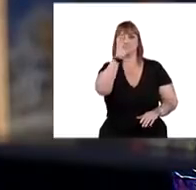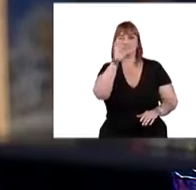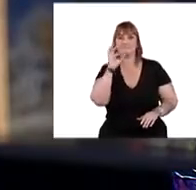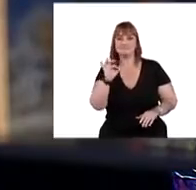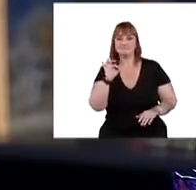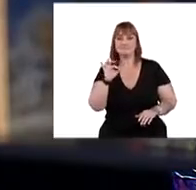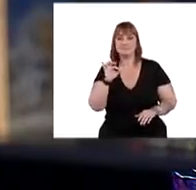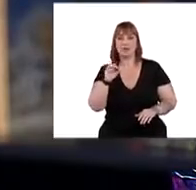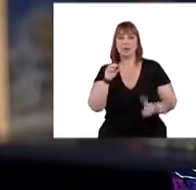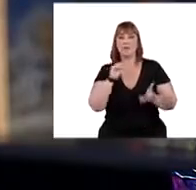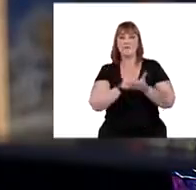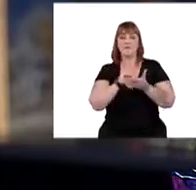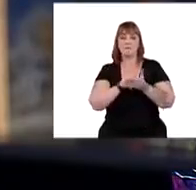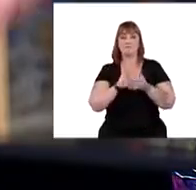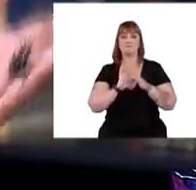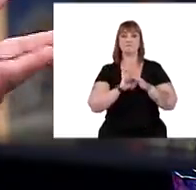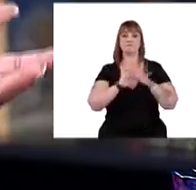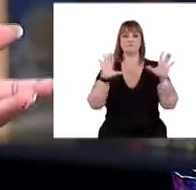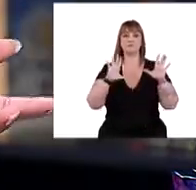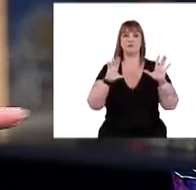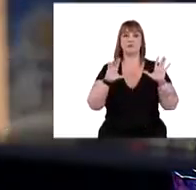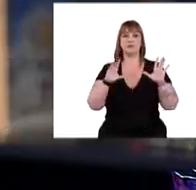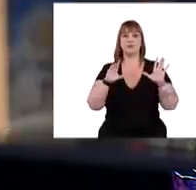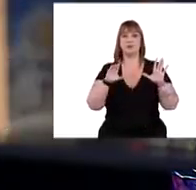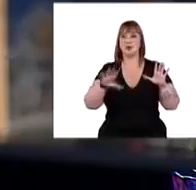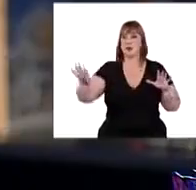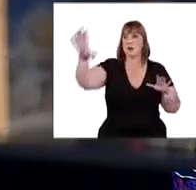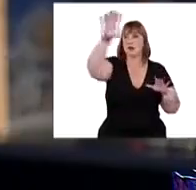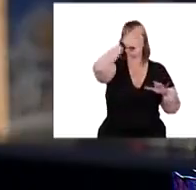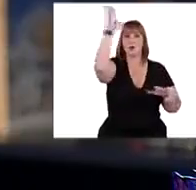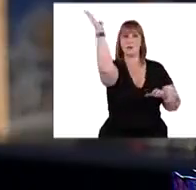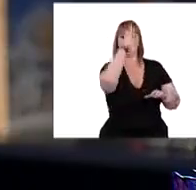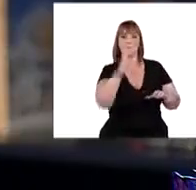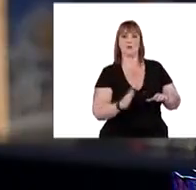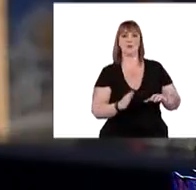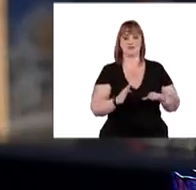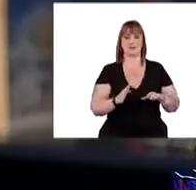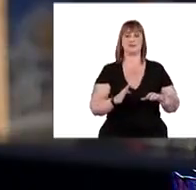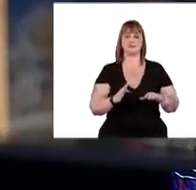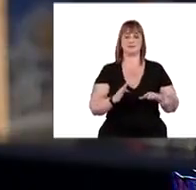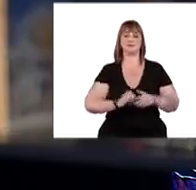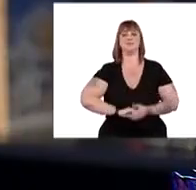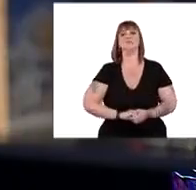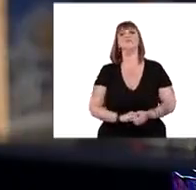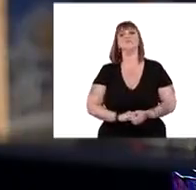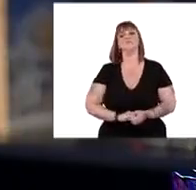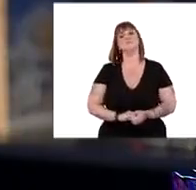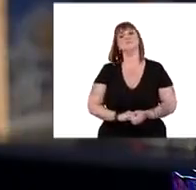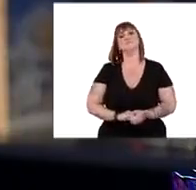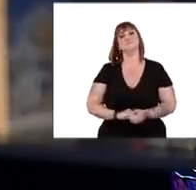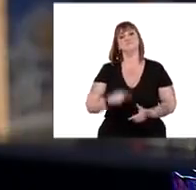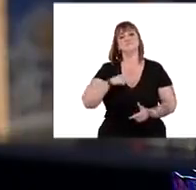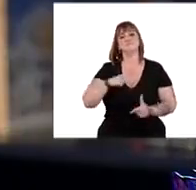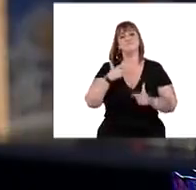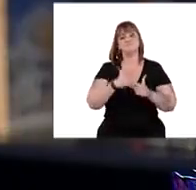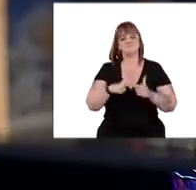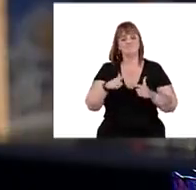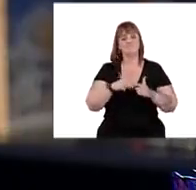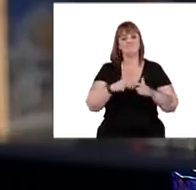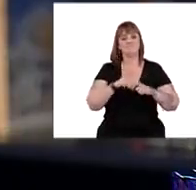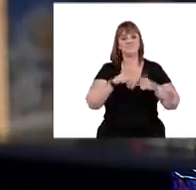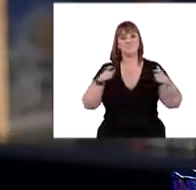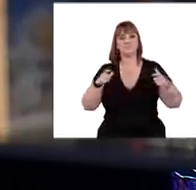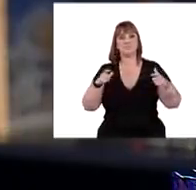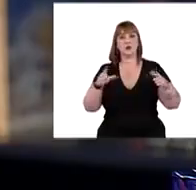serem regularizadas que está no restante do Brasil. Então, tem um passivo aí muito grande que deixa os